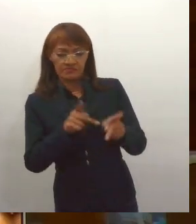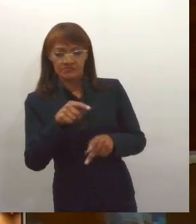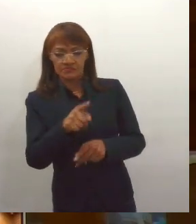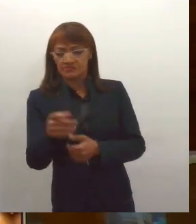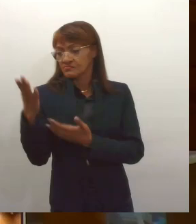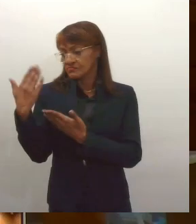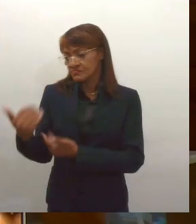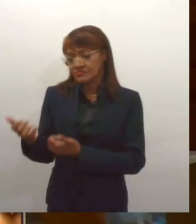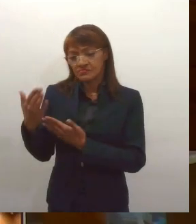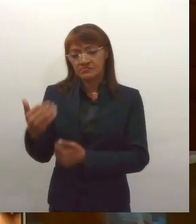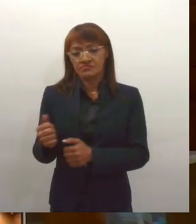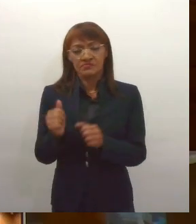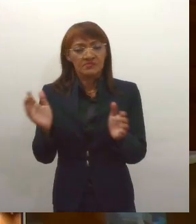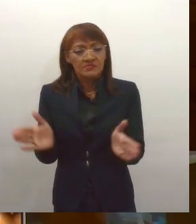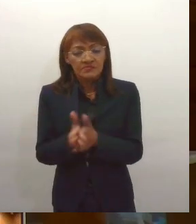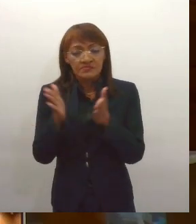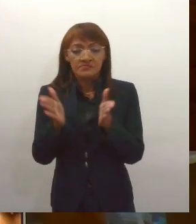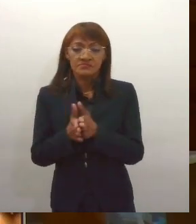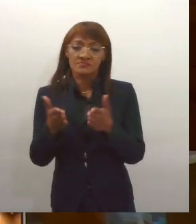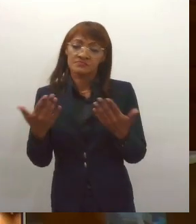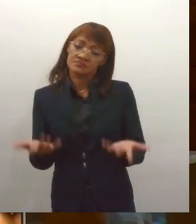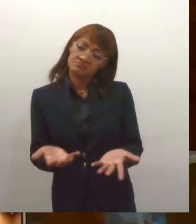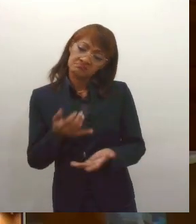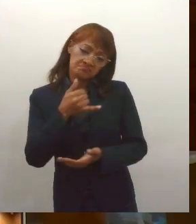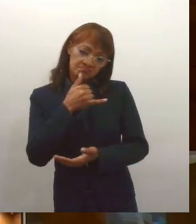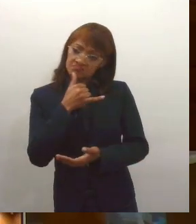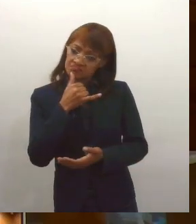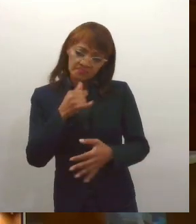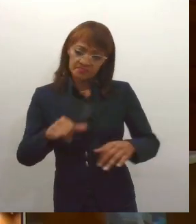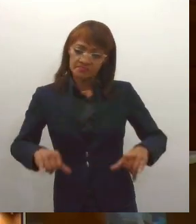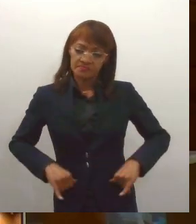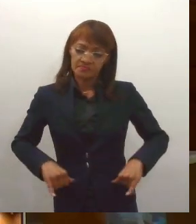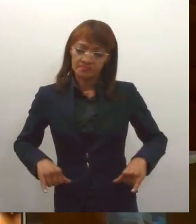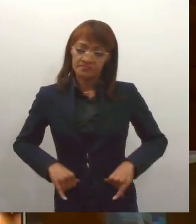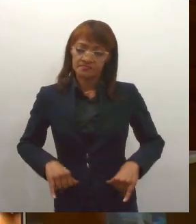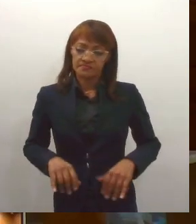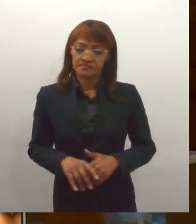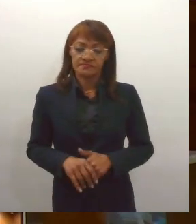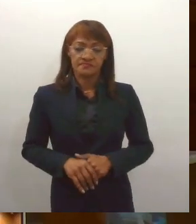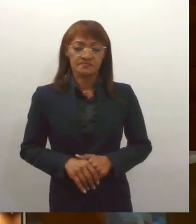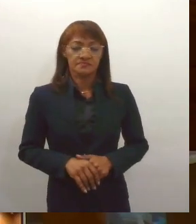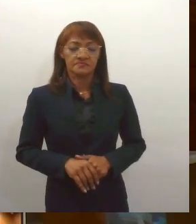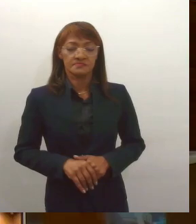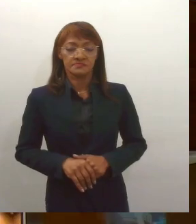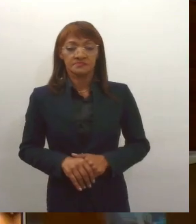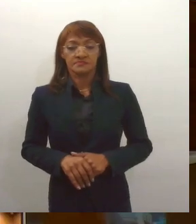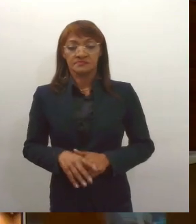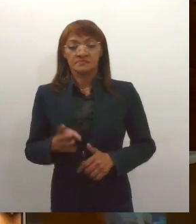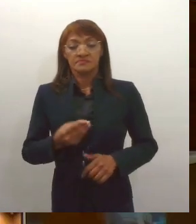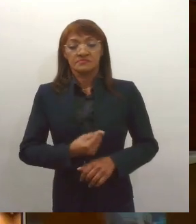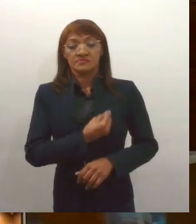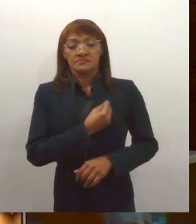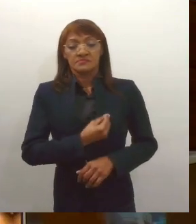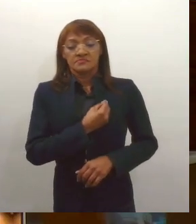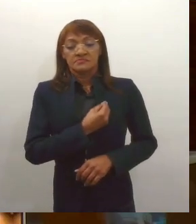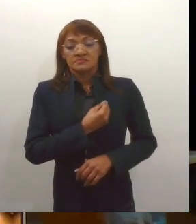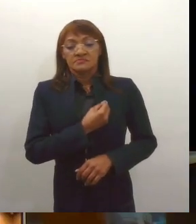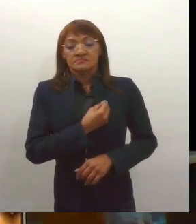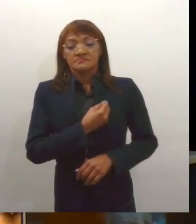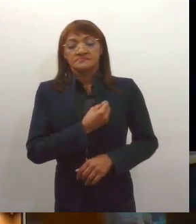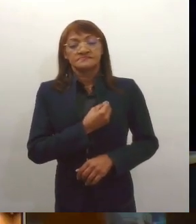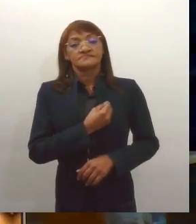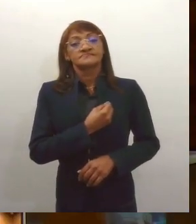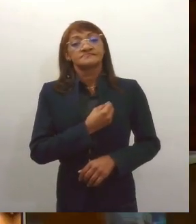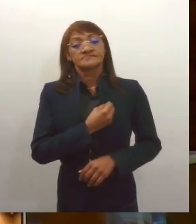acabam né tendo eh suas vidas muitas À vezes ceifadas né Por falta de um